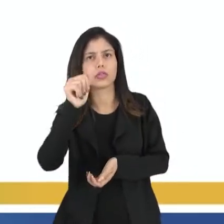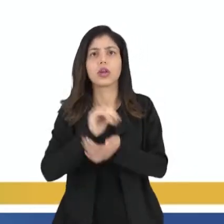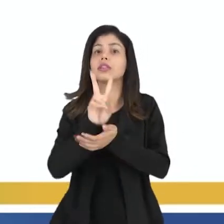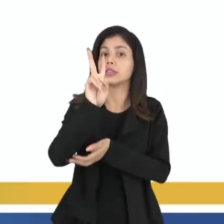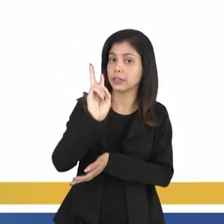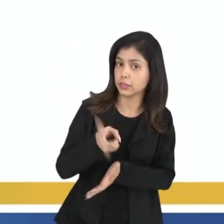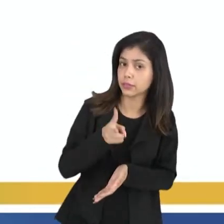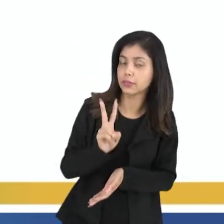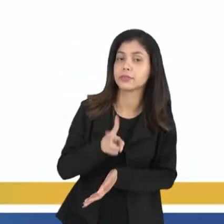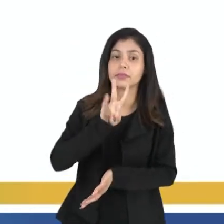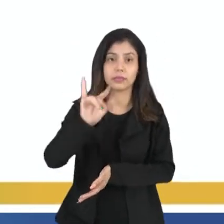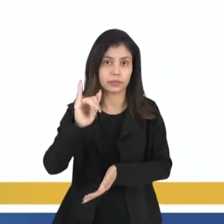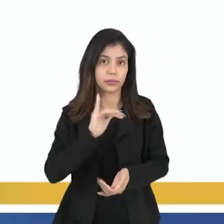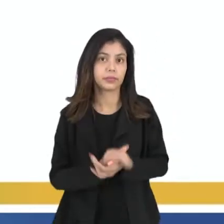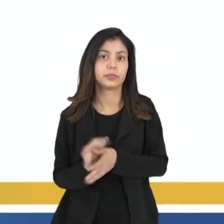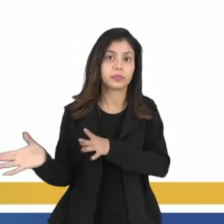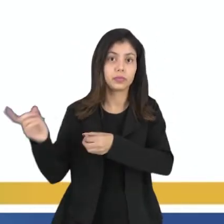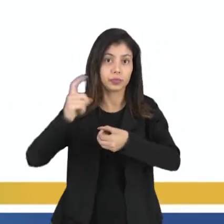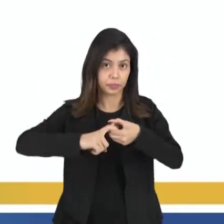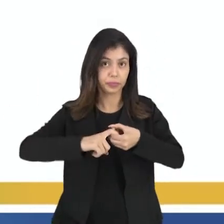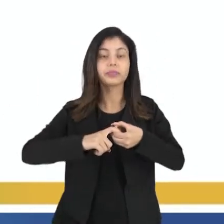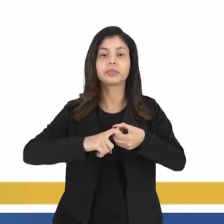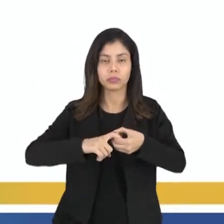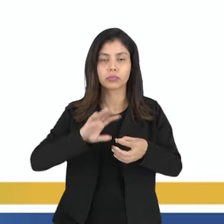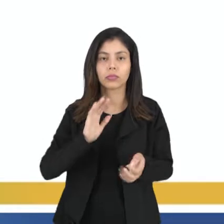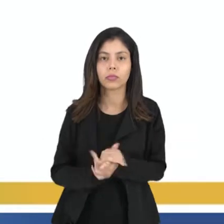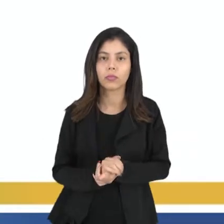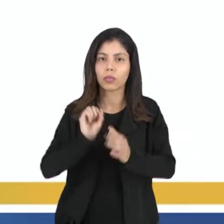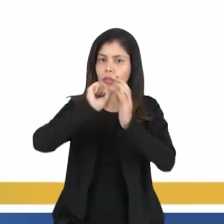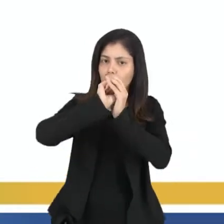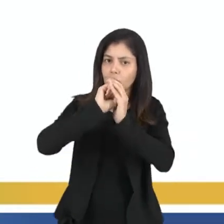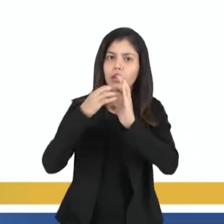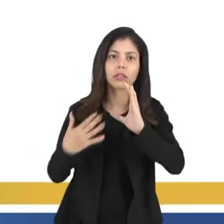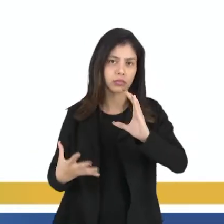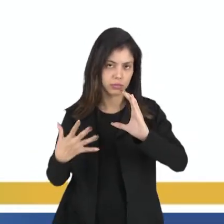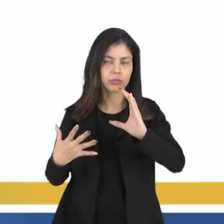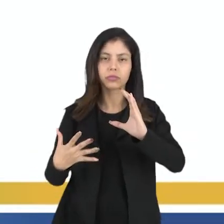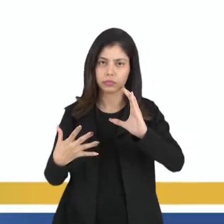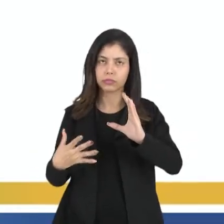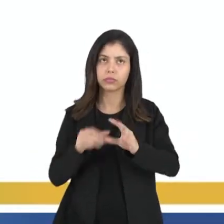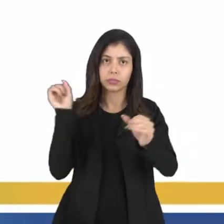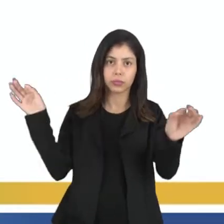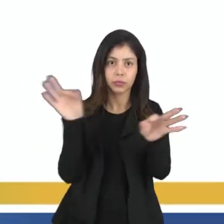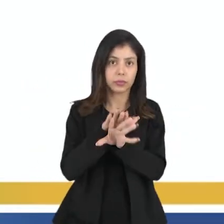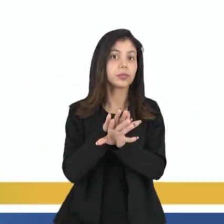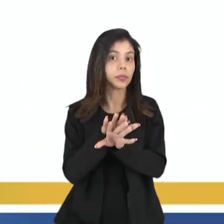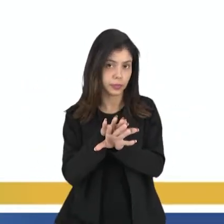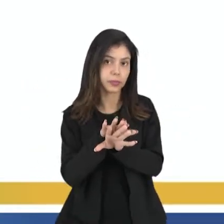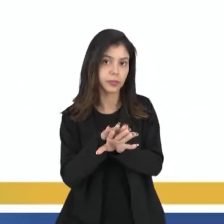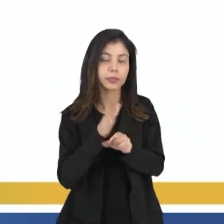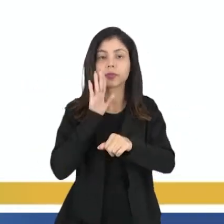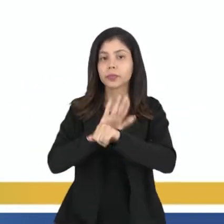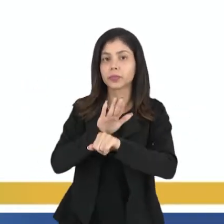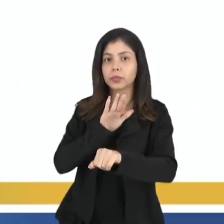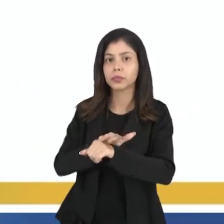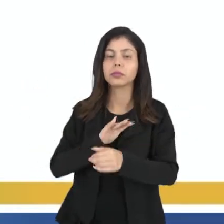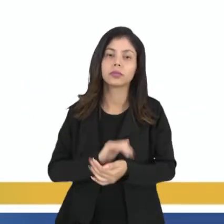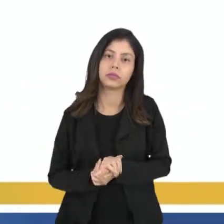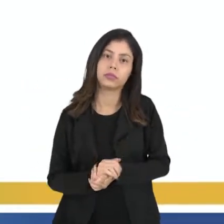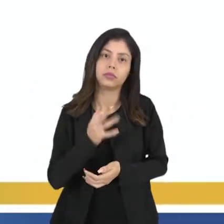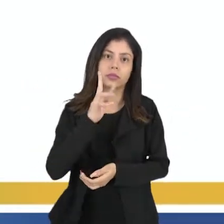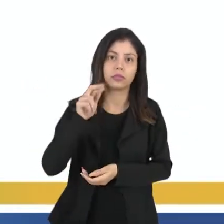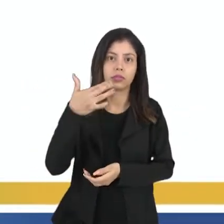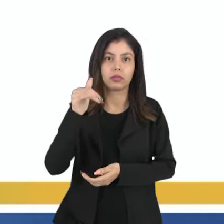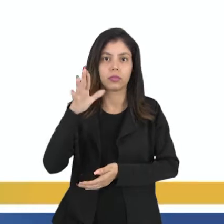sempre vai se reportar a características que acabam contribuindo para a formação